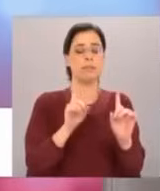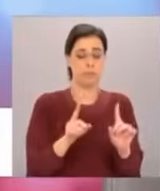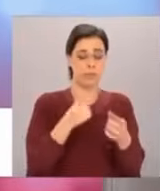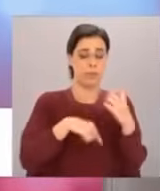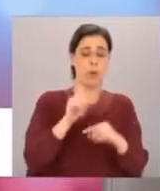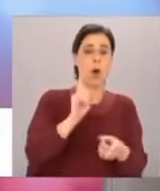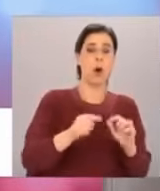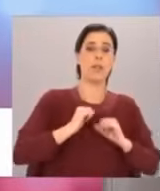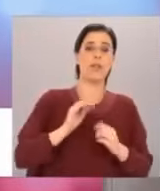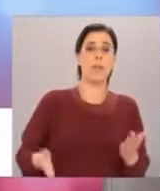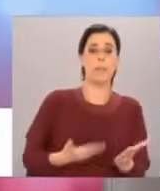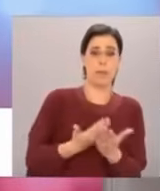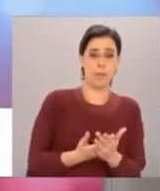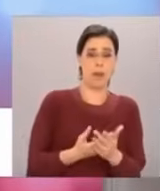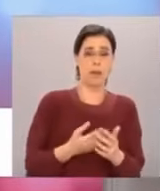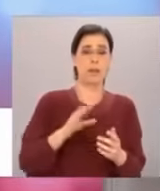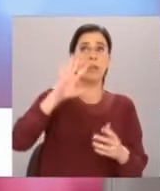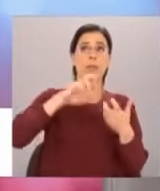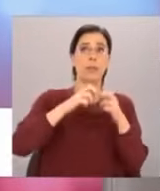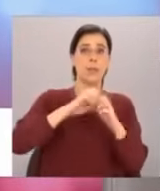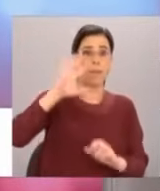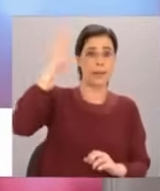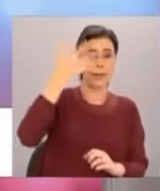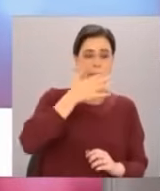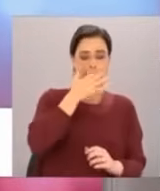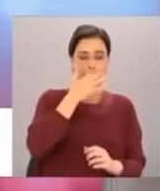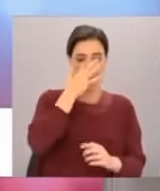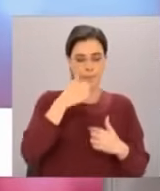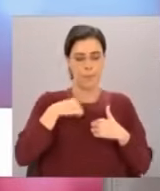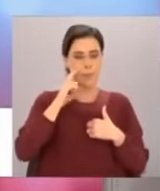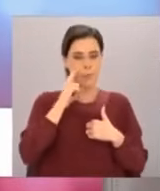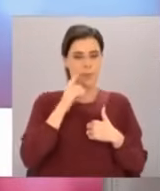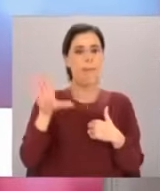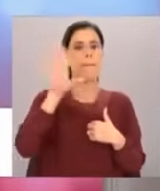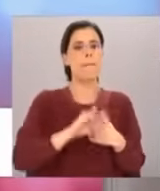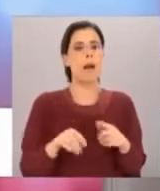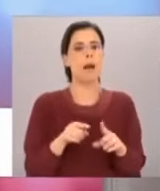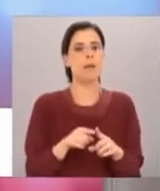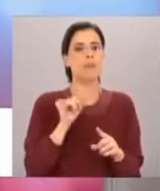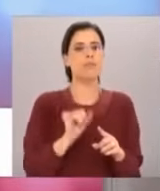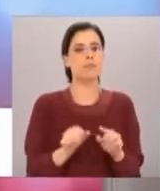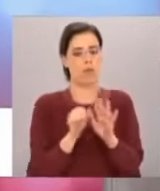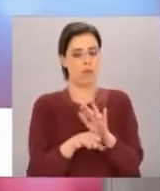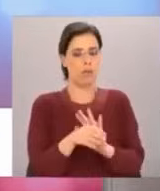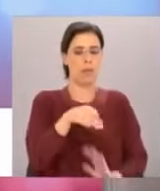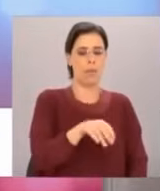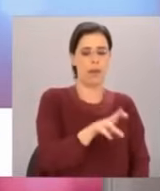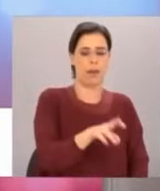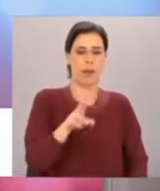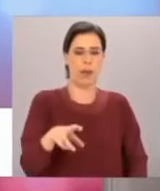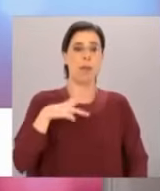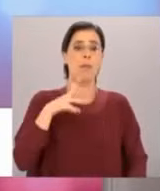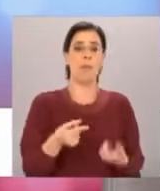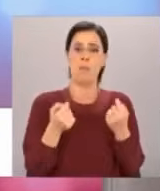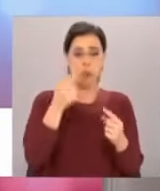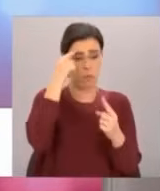àquele que são as nossas propostas para a crise climática o pai defende não só o maior uma maior utilização dos Fundos do prr